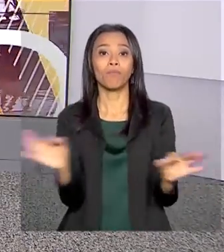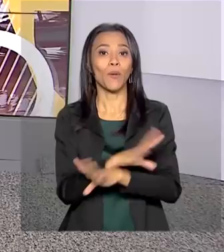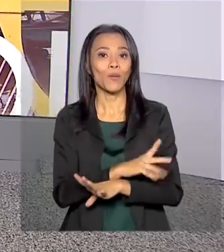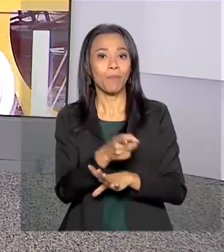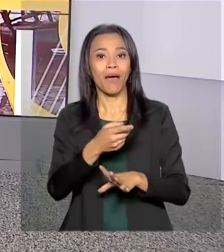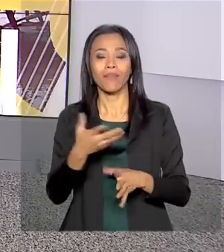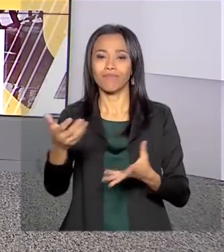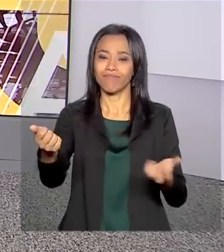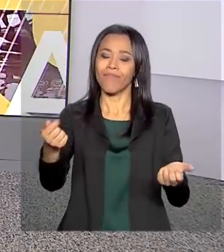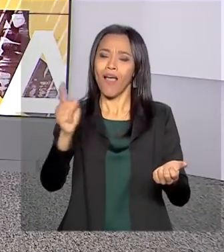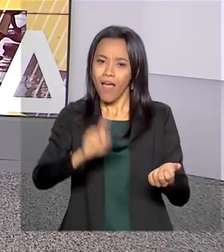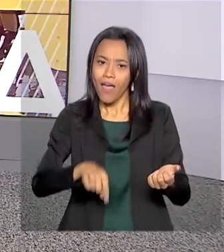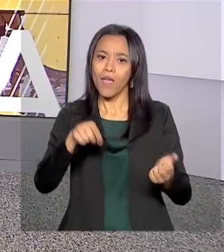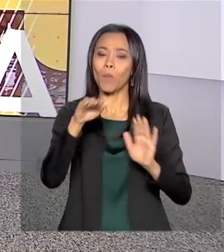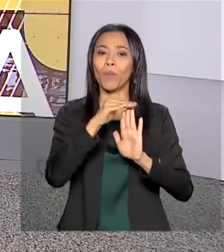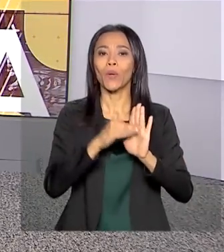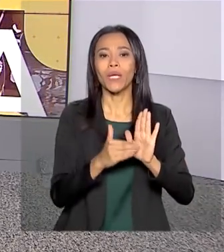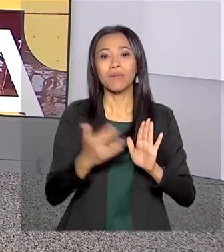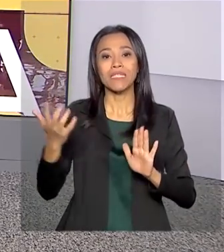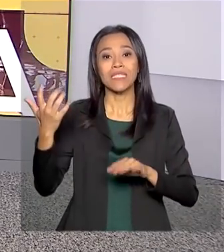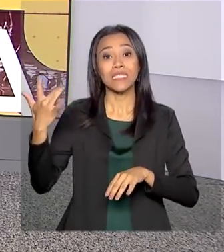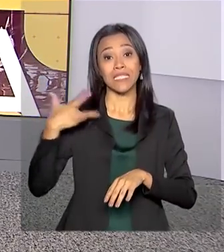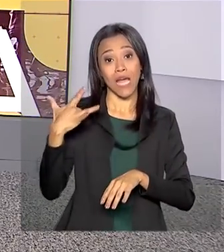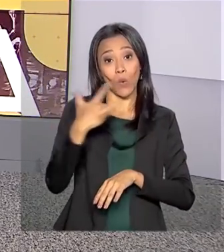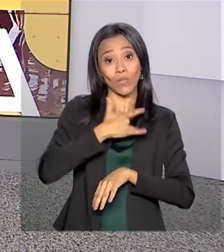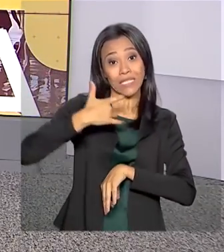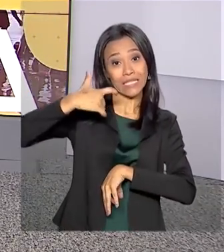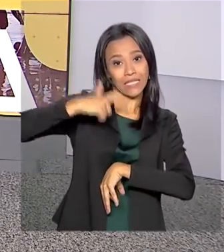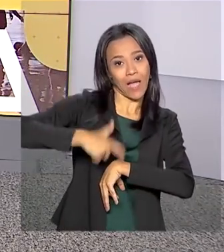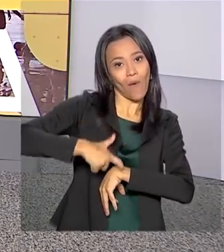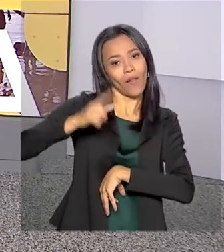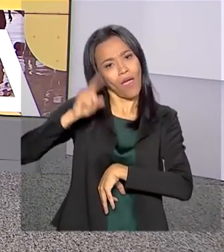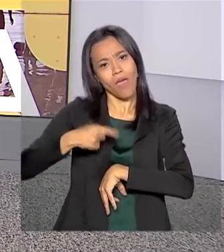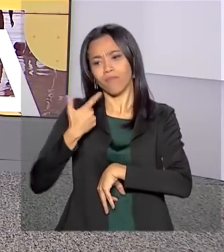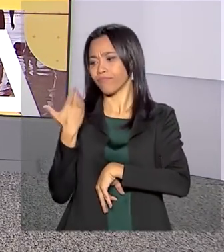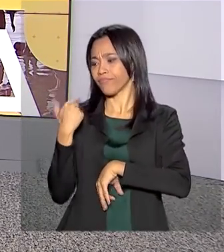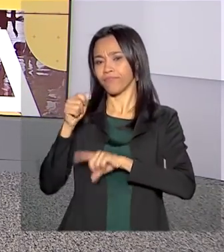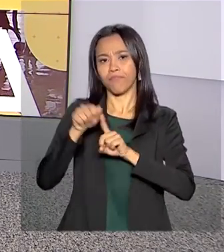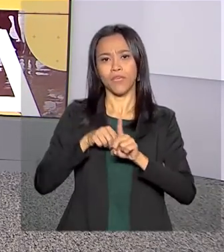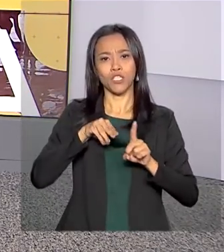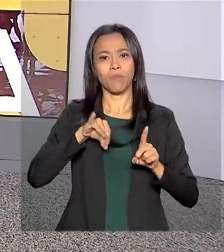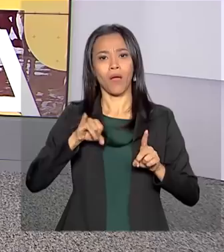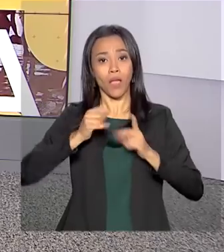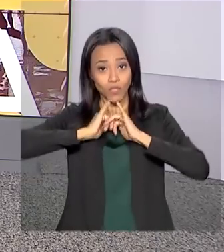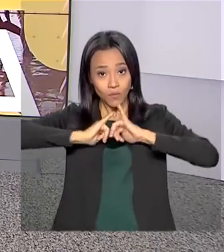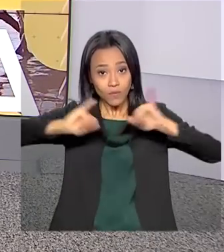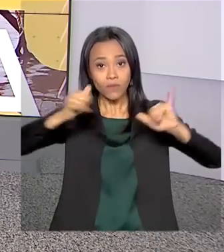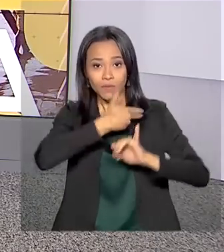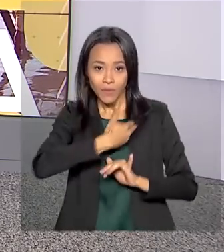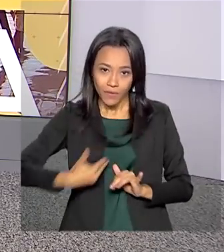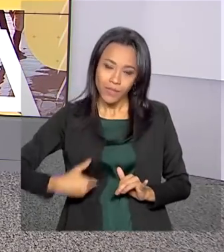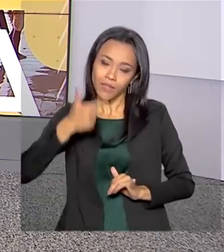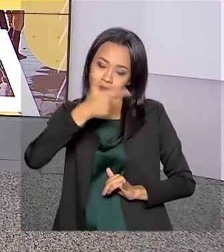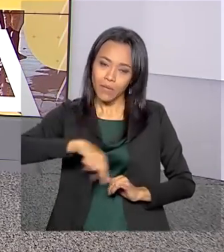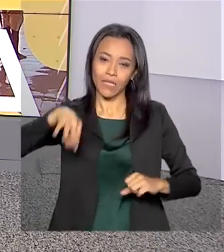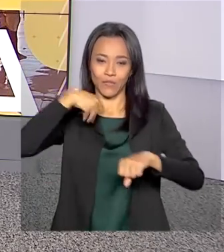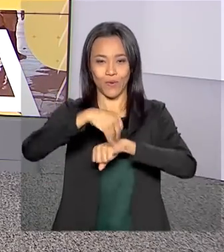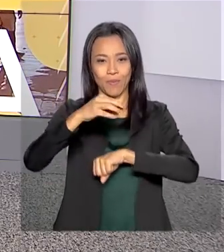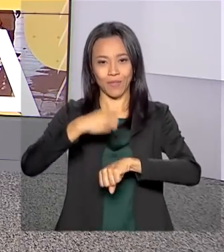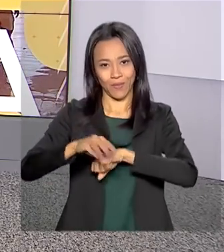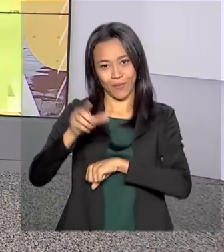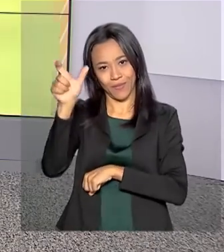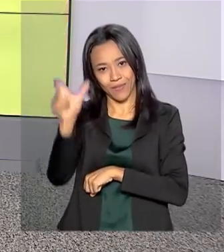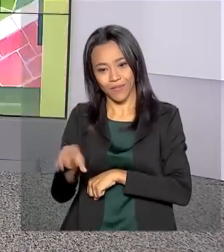iniciativa faz parte do programa saúde na hora lançado em maio pelo governo federal vamos a são paulo ricardo ferraz tem mais informações para a gente é